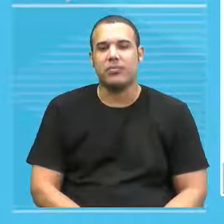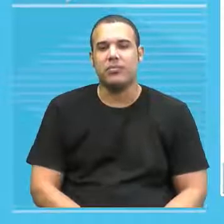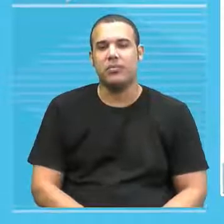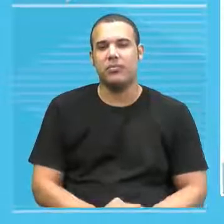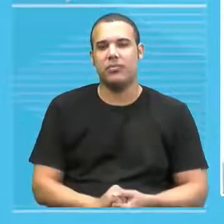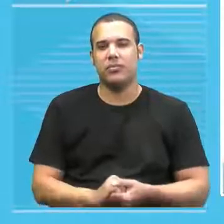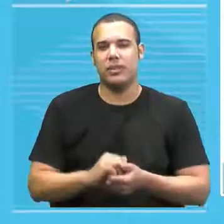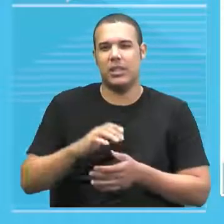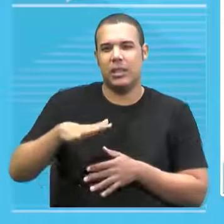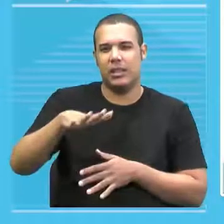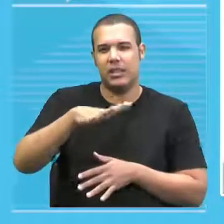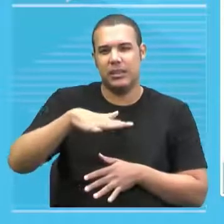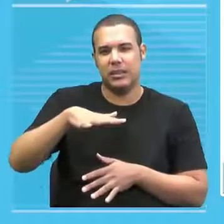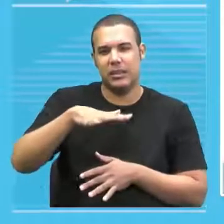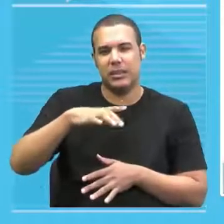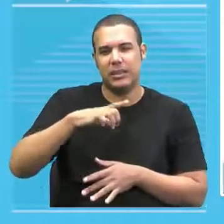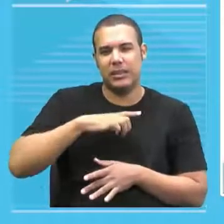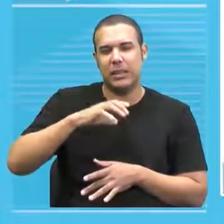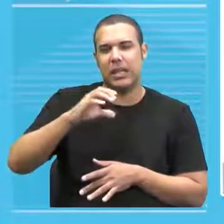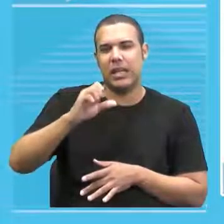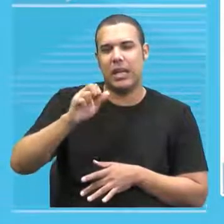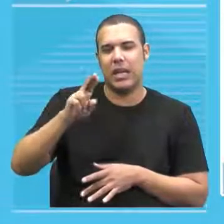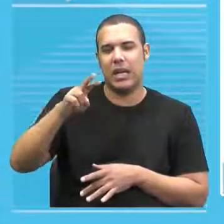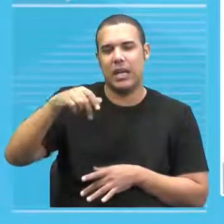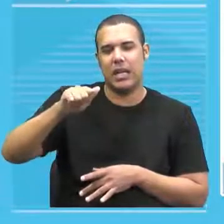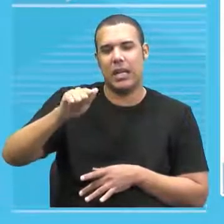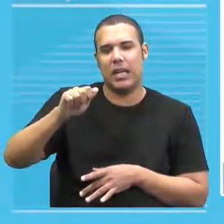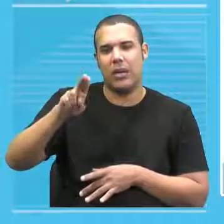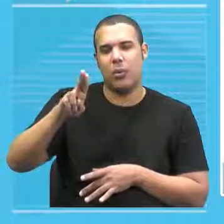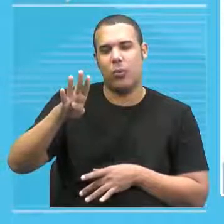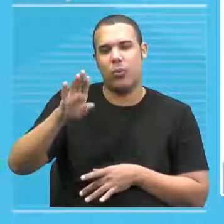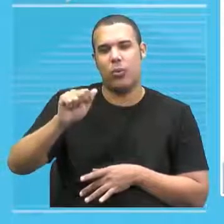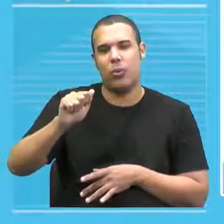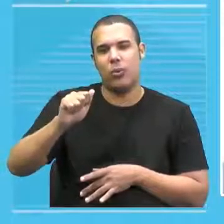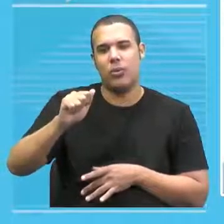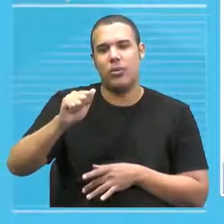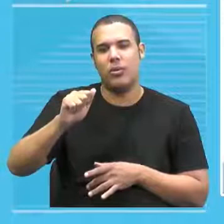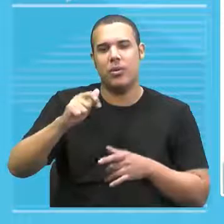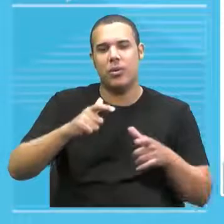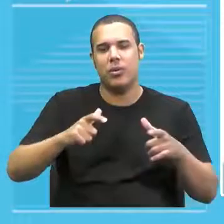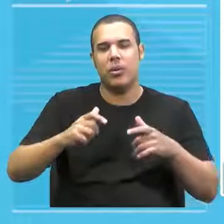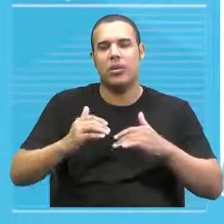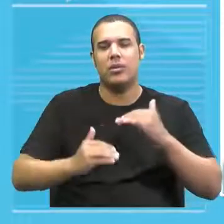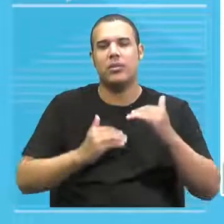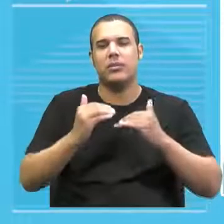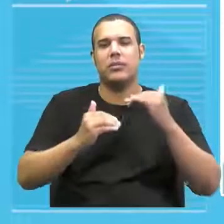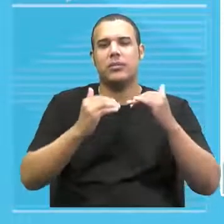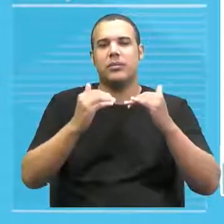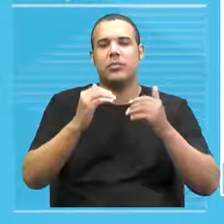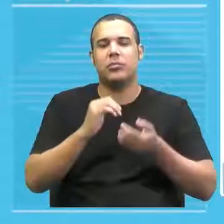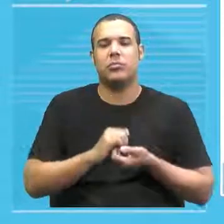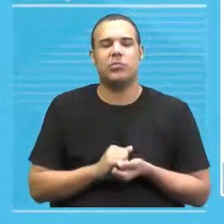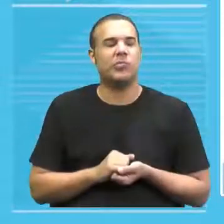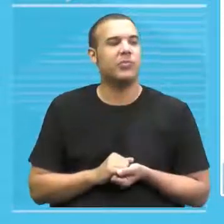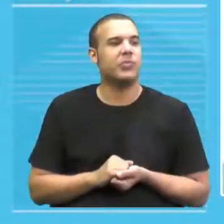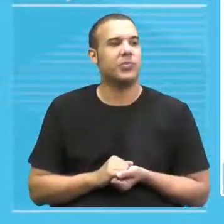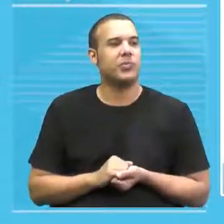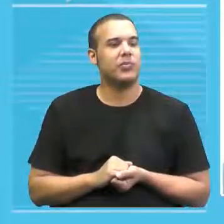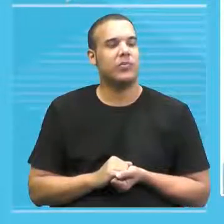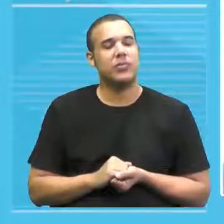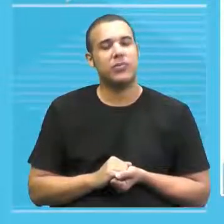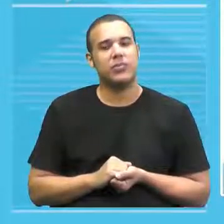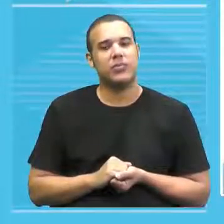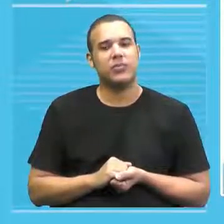principalmente ali dos Carnaubais ao território de desenvolvimento do Estado do Piauí dos Carnaubais tem um